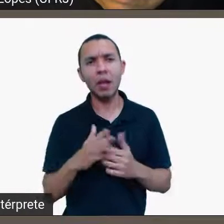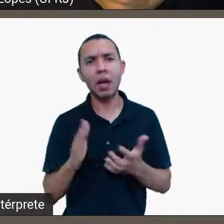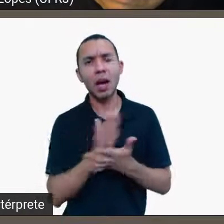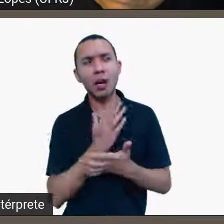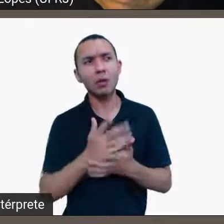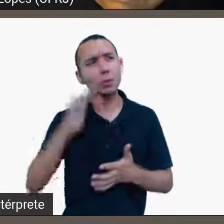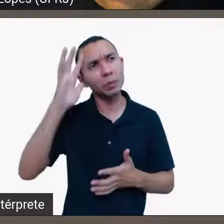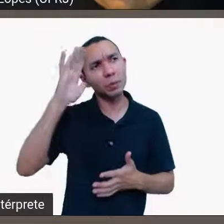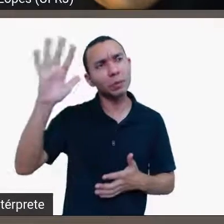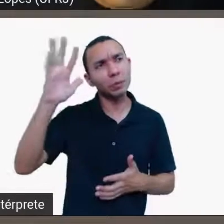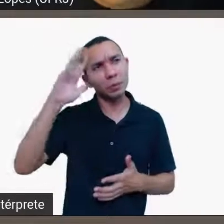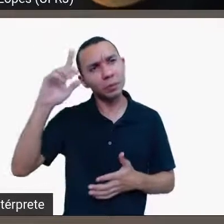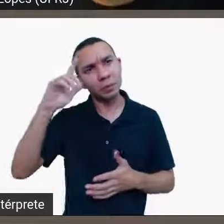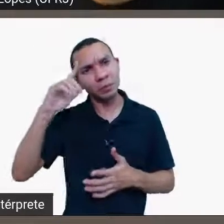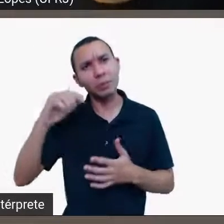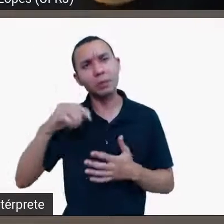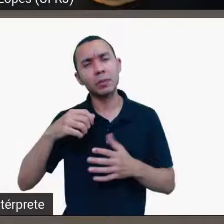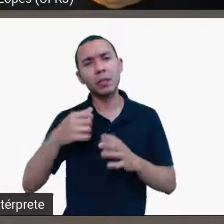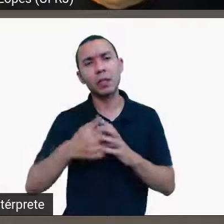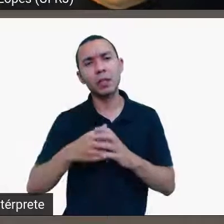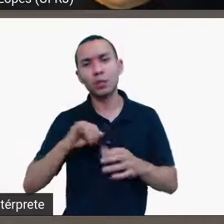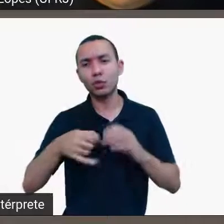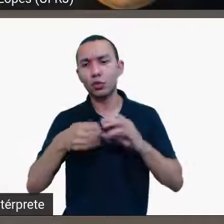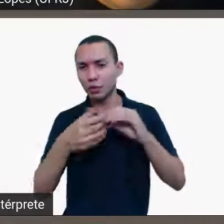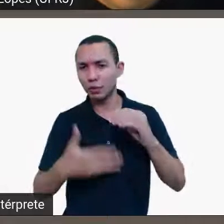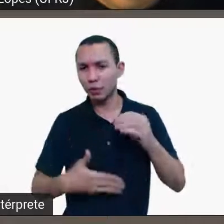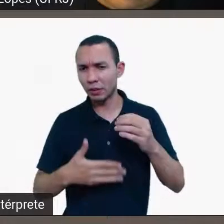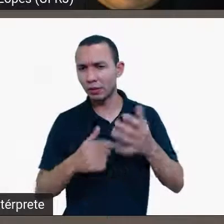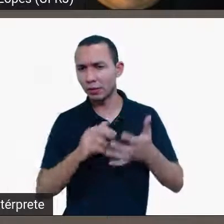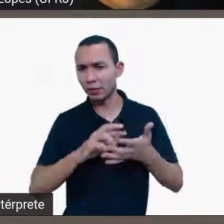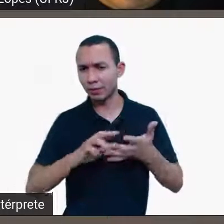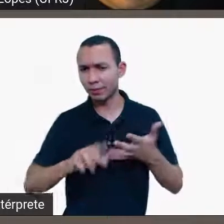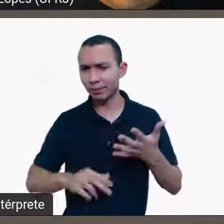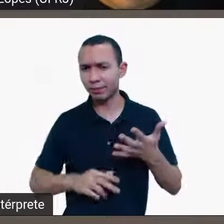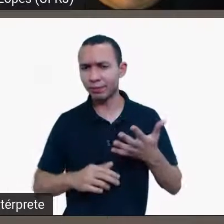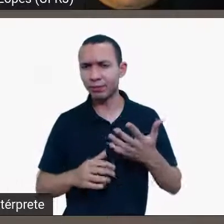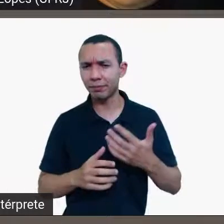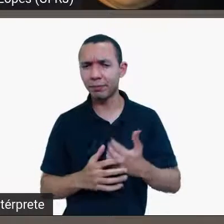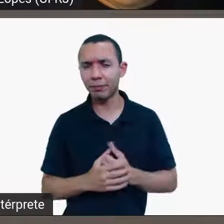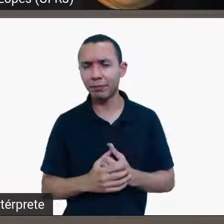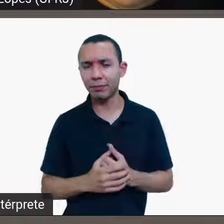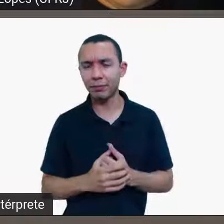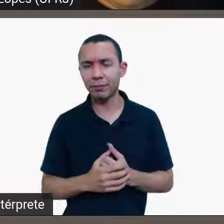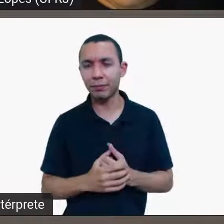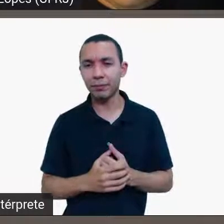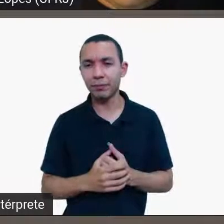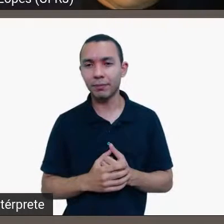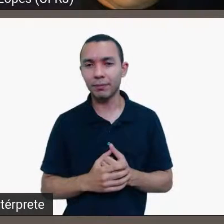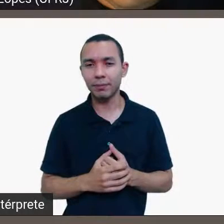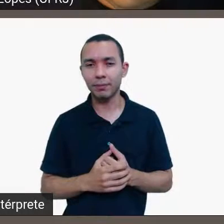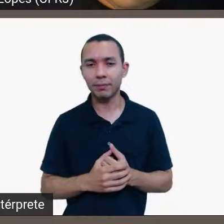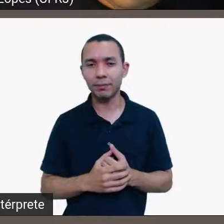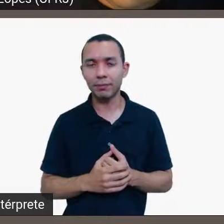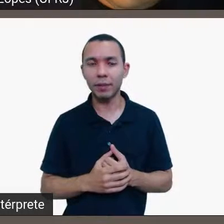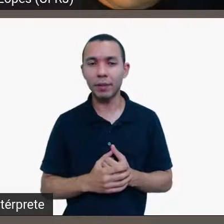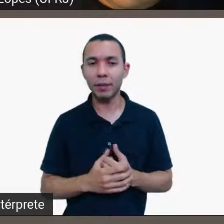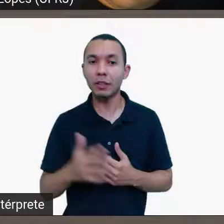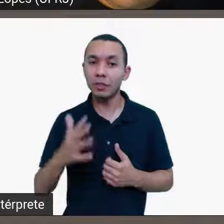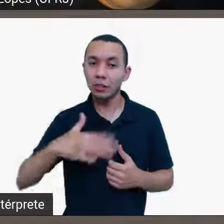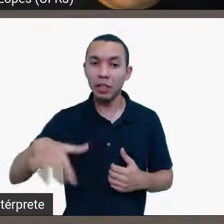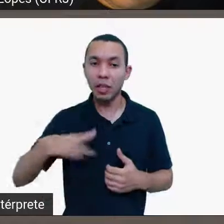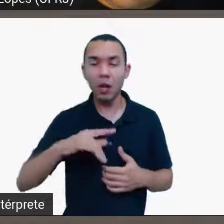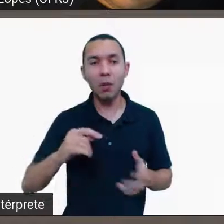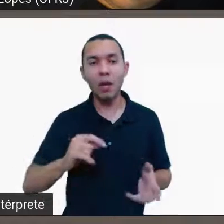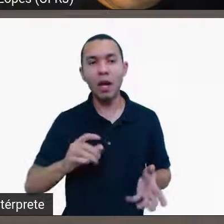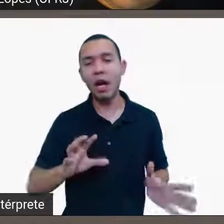pensar essa produção, mas de uma maneira geral, o que é associado ao moderno,